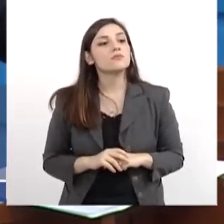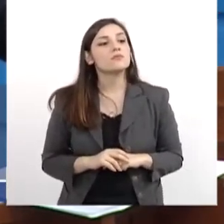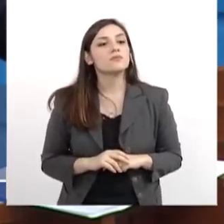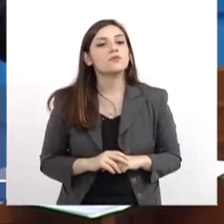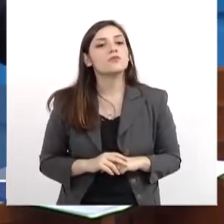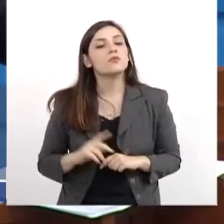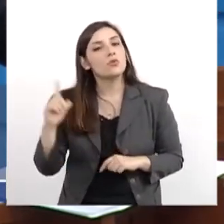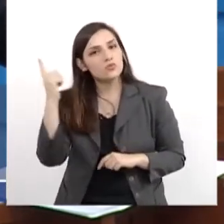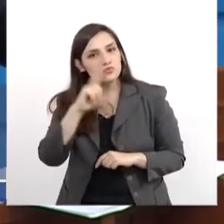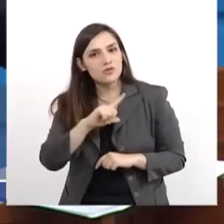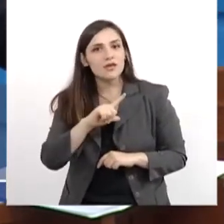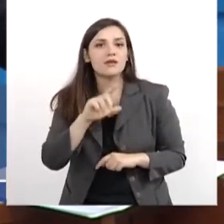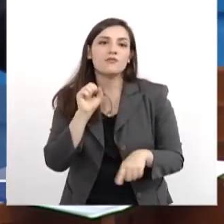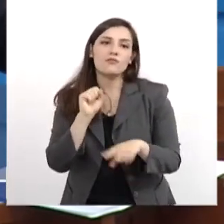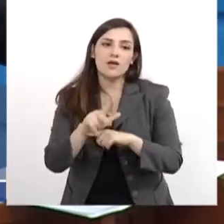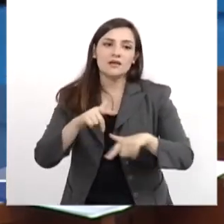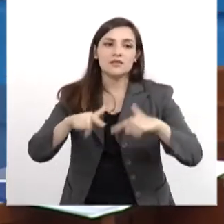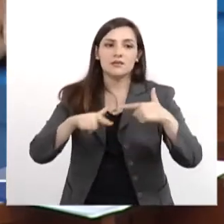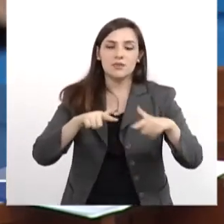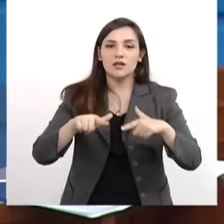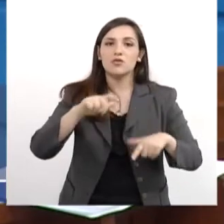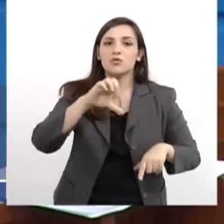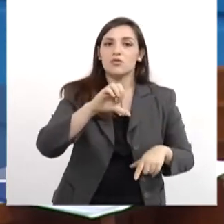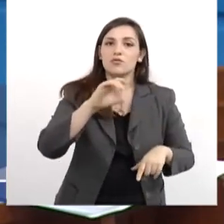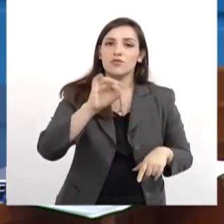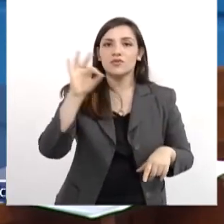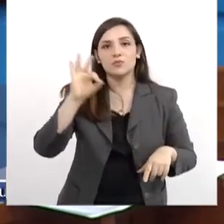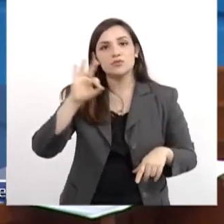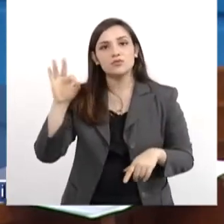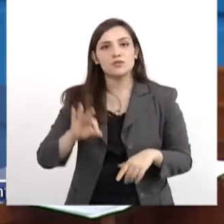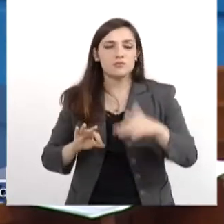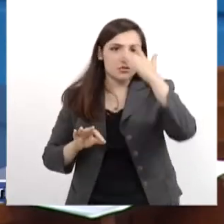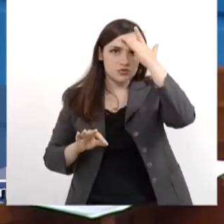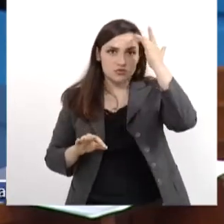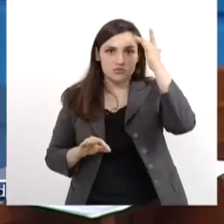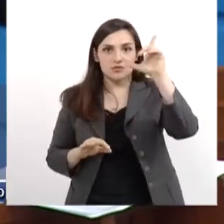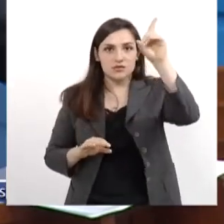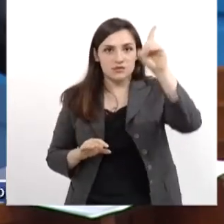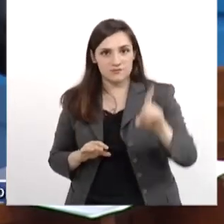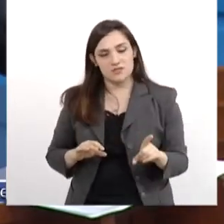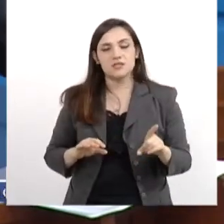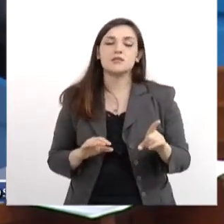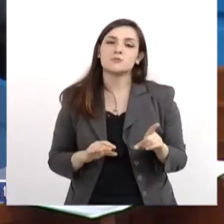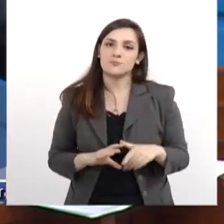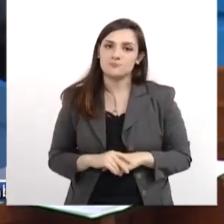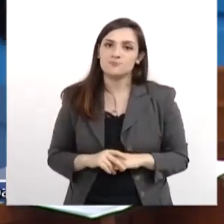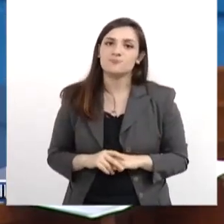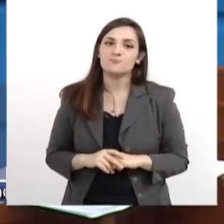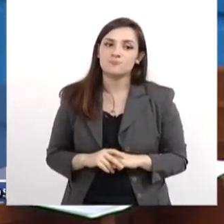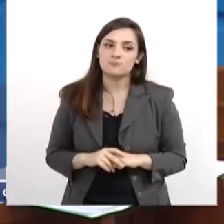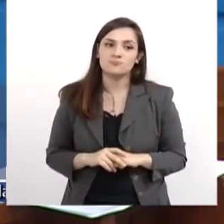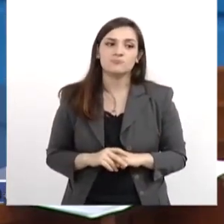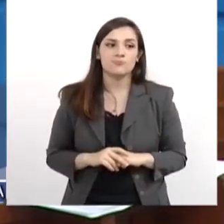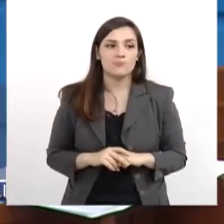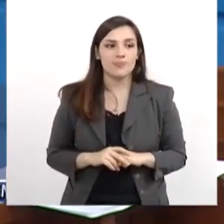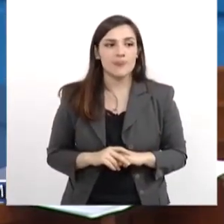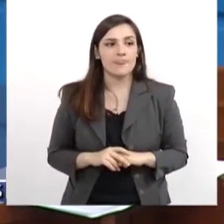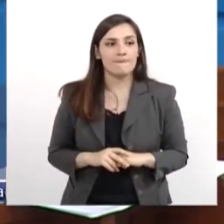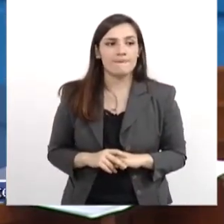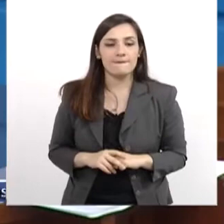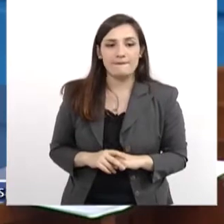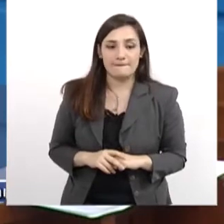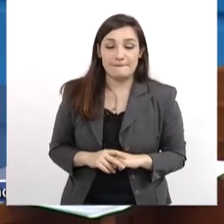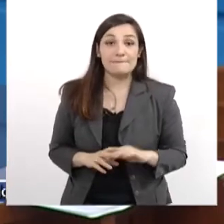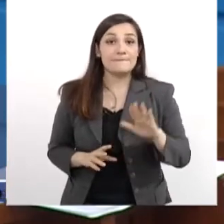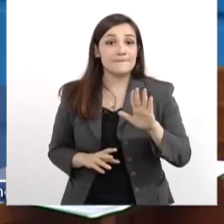de 90% da contratação de pessoas com deficiência no mercado de trabalho. Vou repetir,